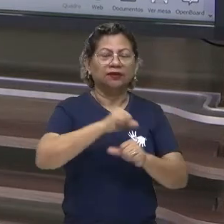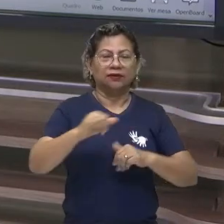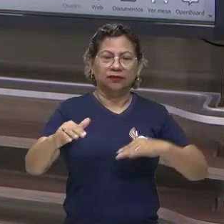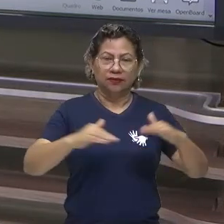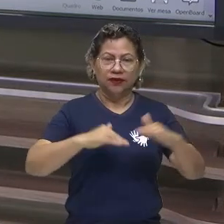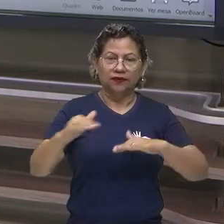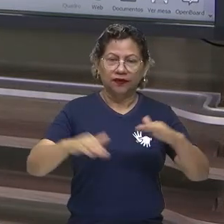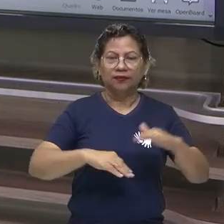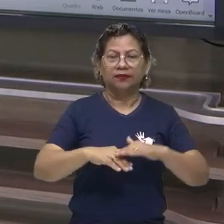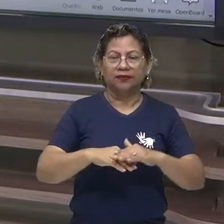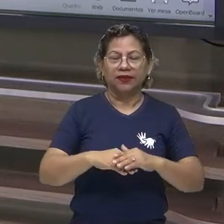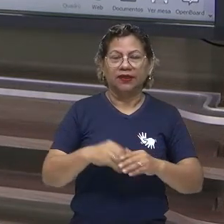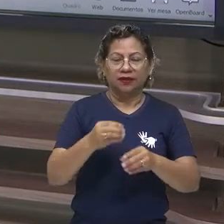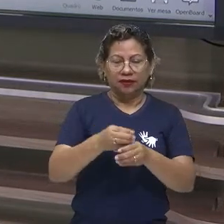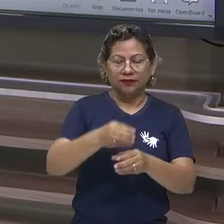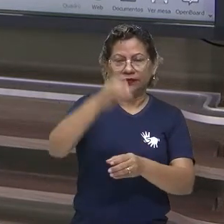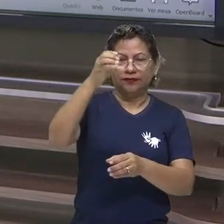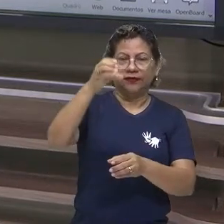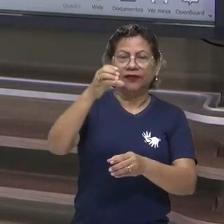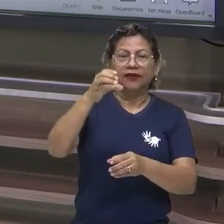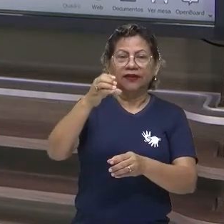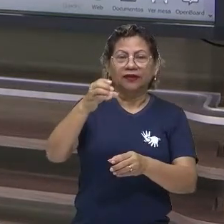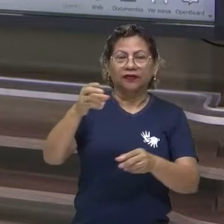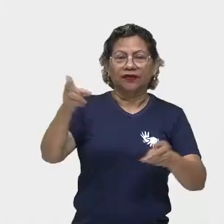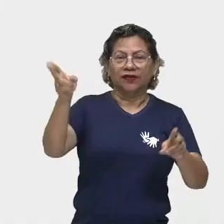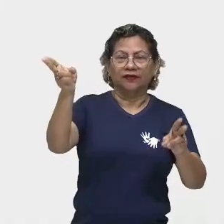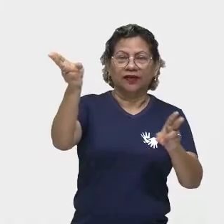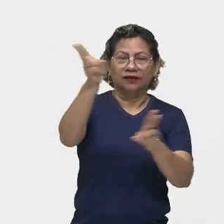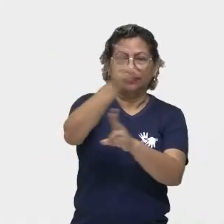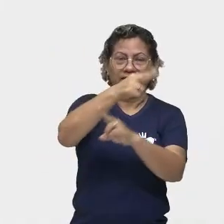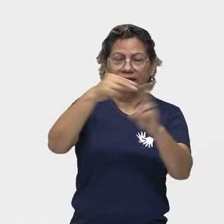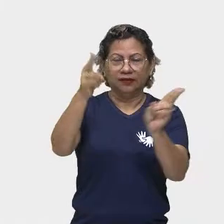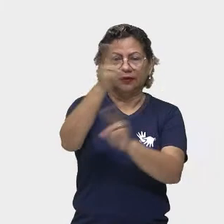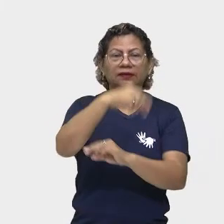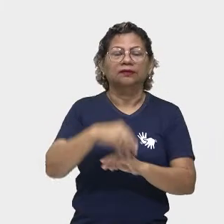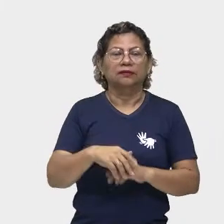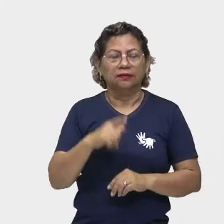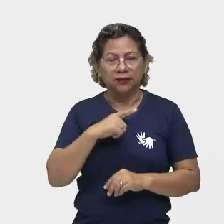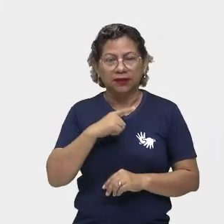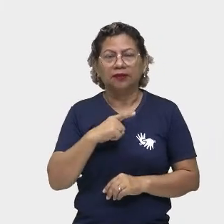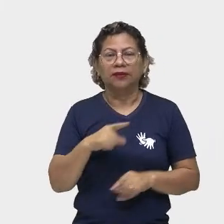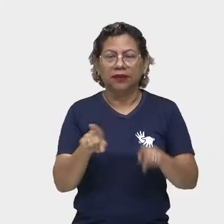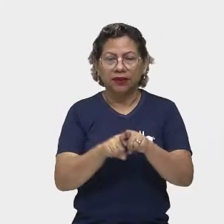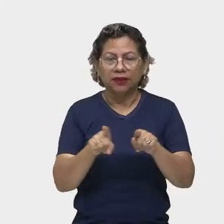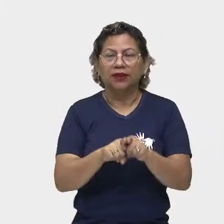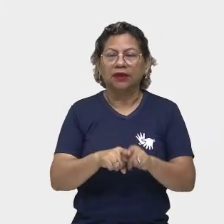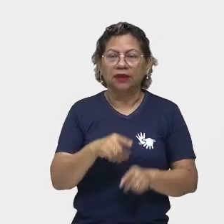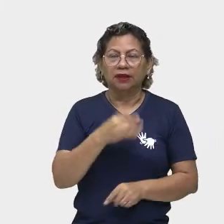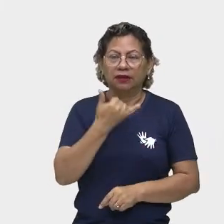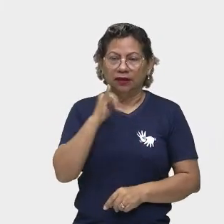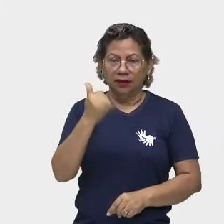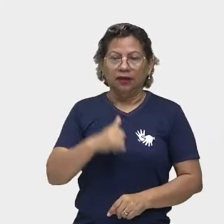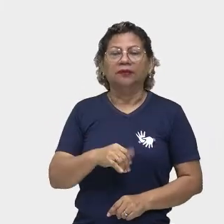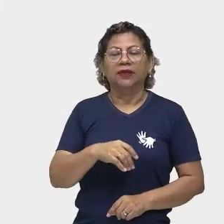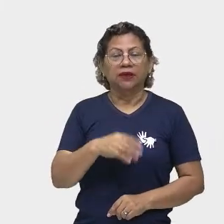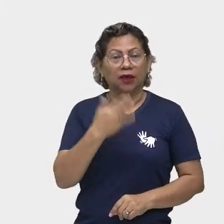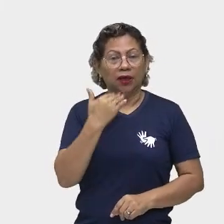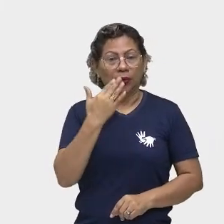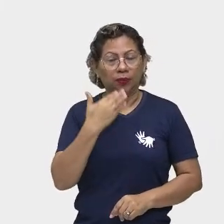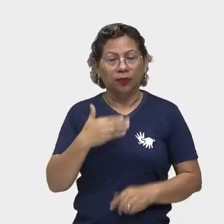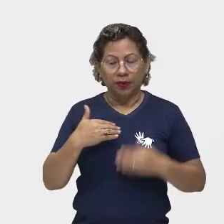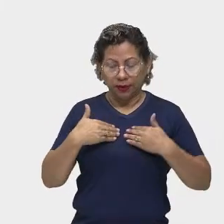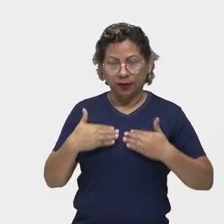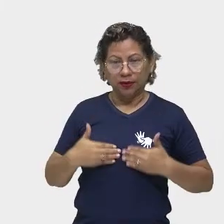da turbina em uma energia elétrica. E os alimentos, como eu falei para vocês, né? Diversas fontes ali de